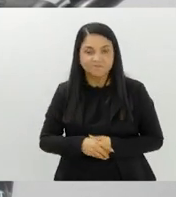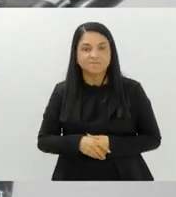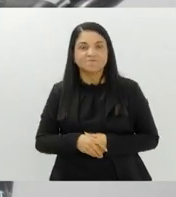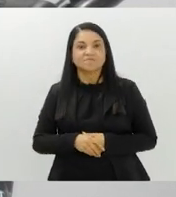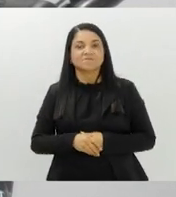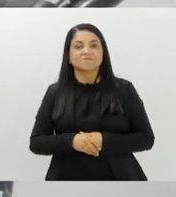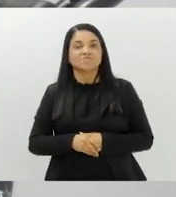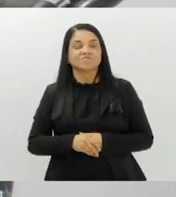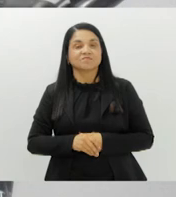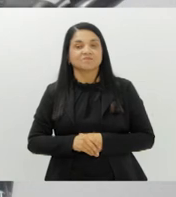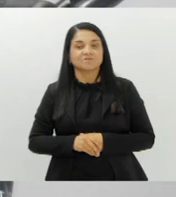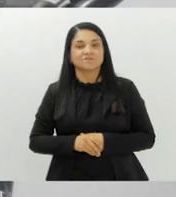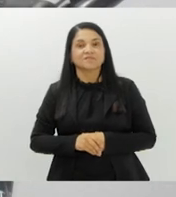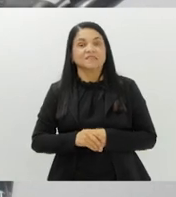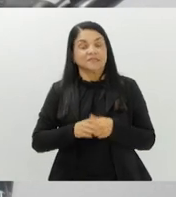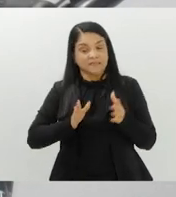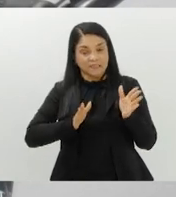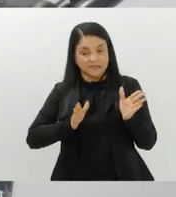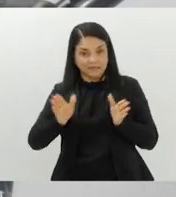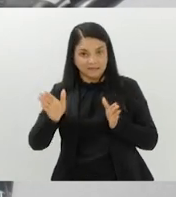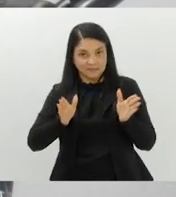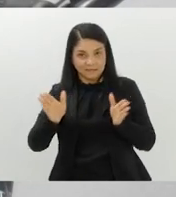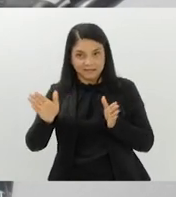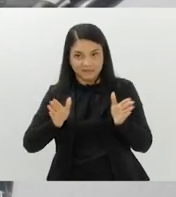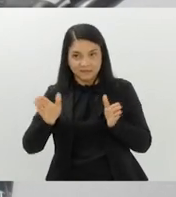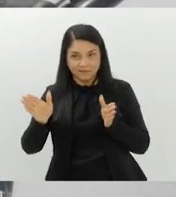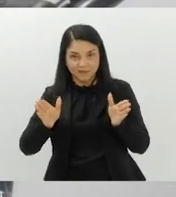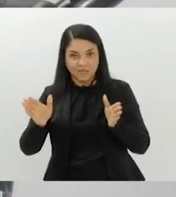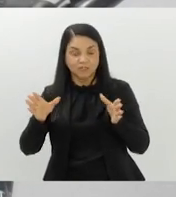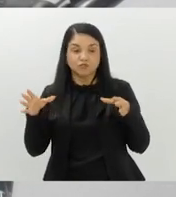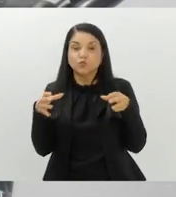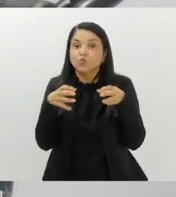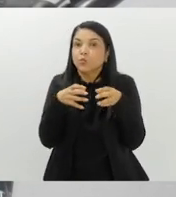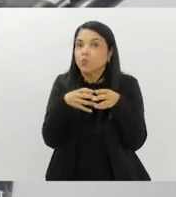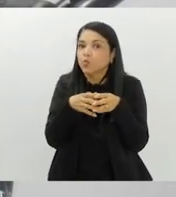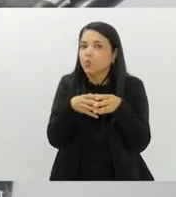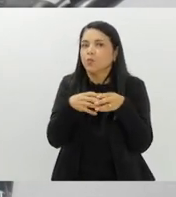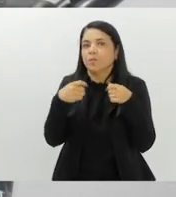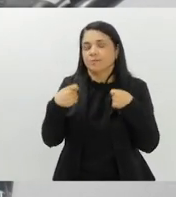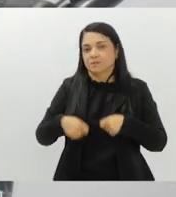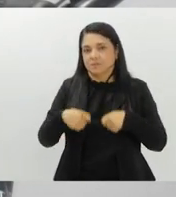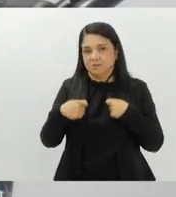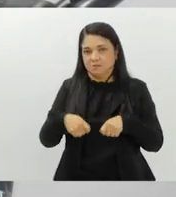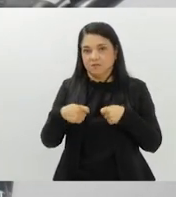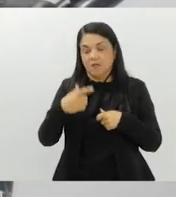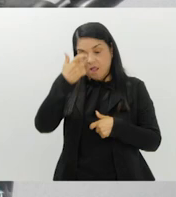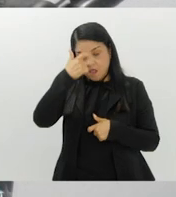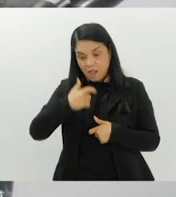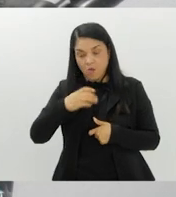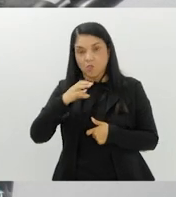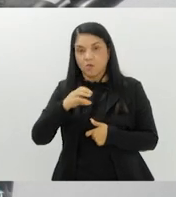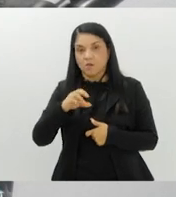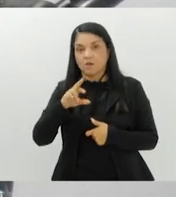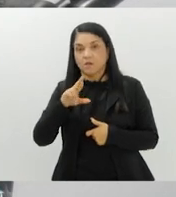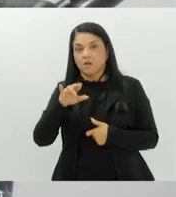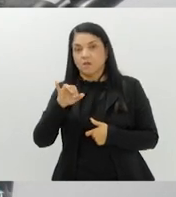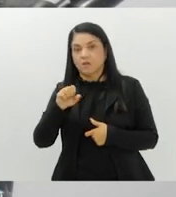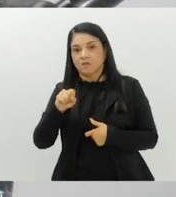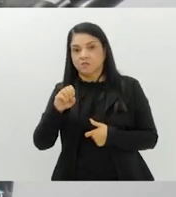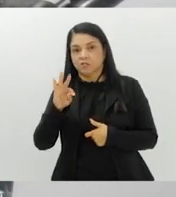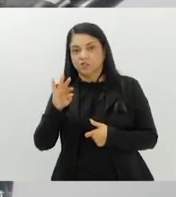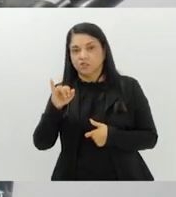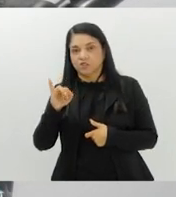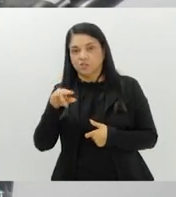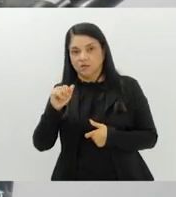essa construção de acessibilidade, ela tem que ser coletiva, sabe? Eu Cristiano, sou muito pouco para